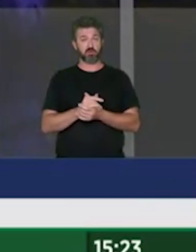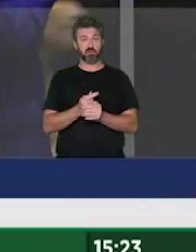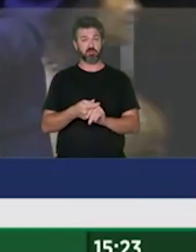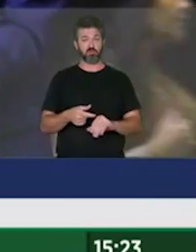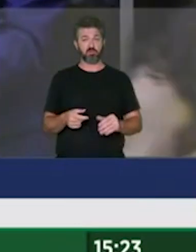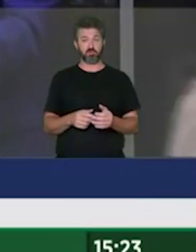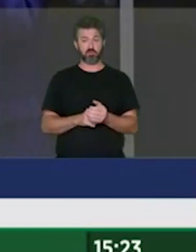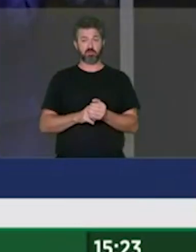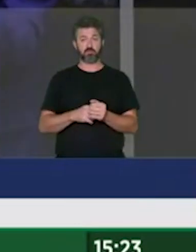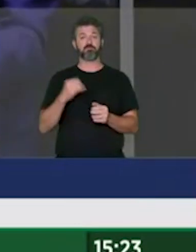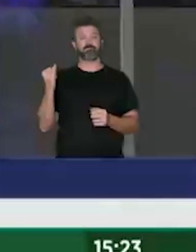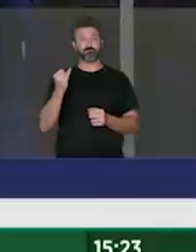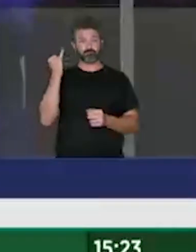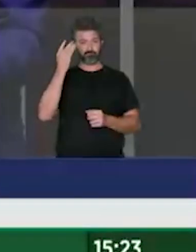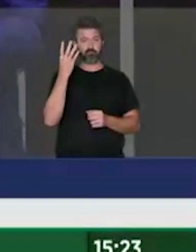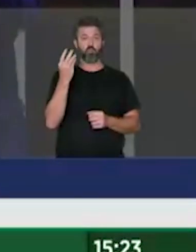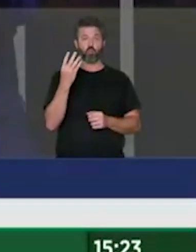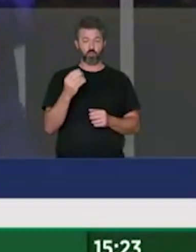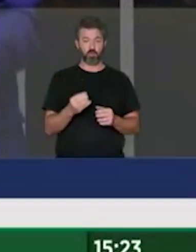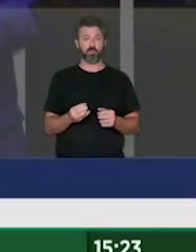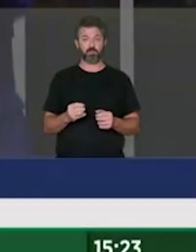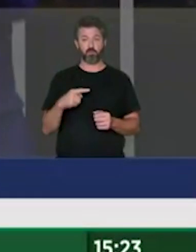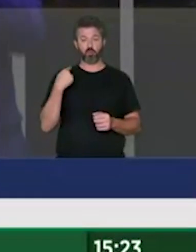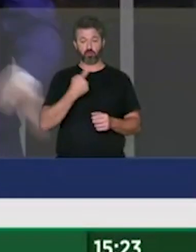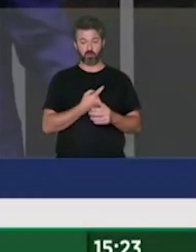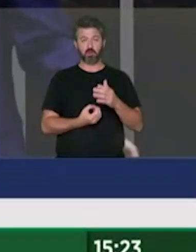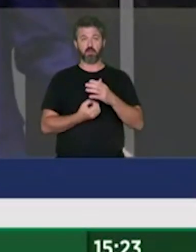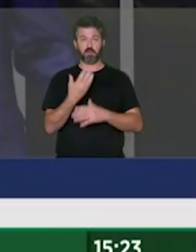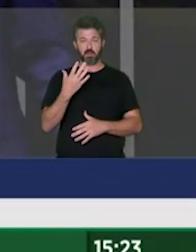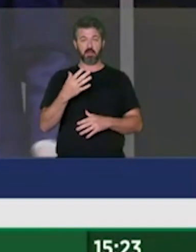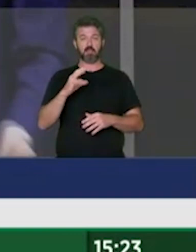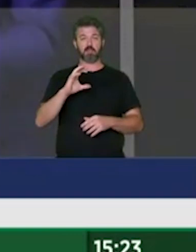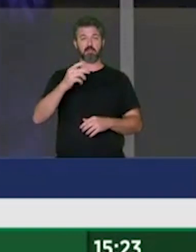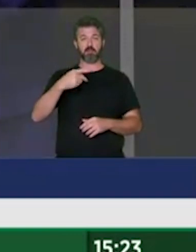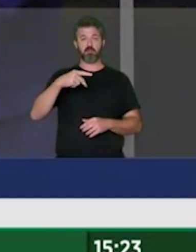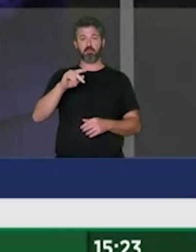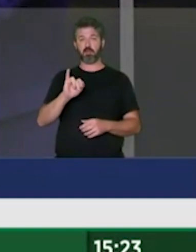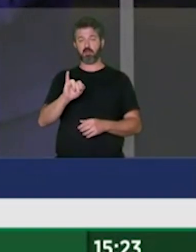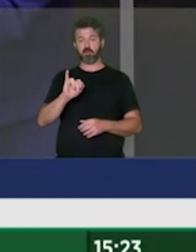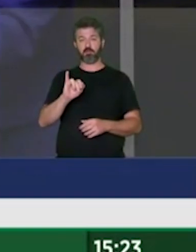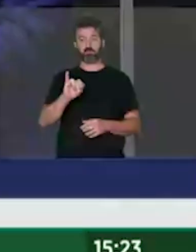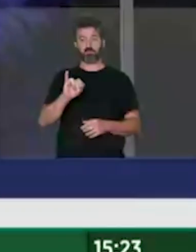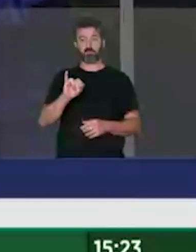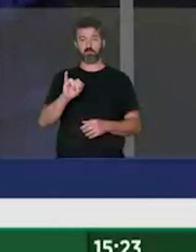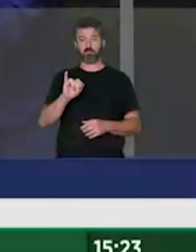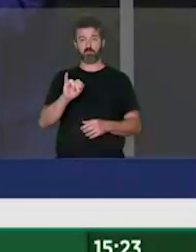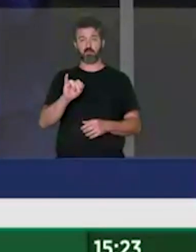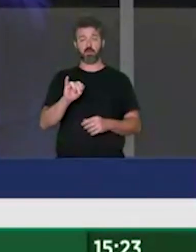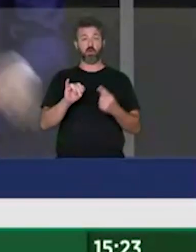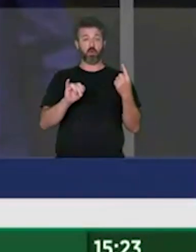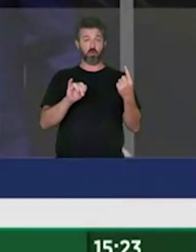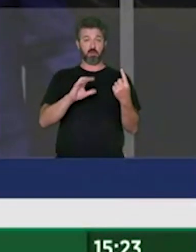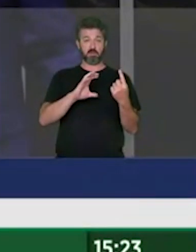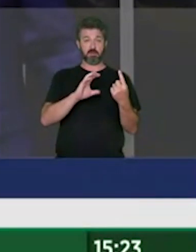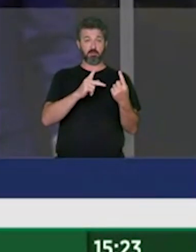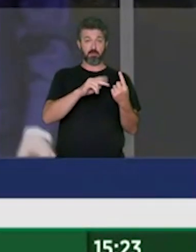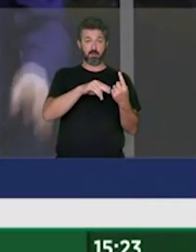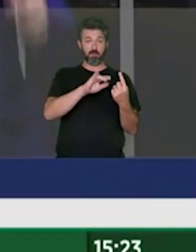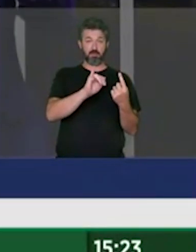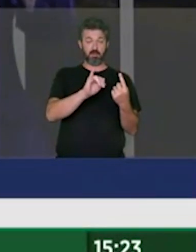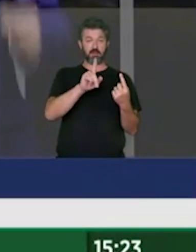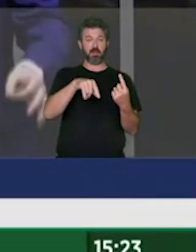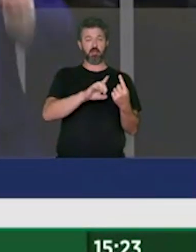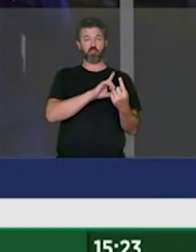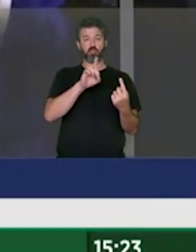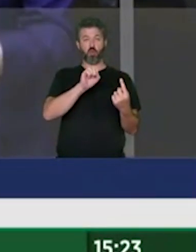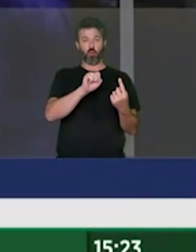É importante que nós instalemos essas duas CPIs, a CPMI do 8 de janeiro e